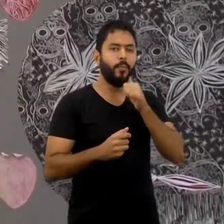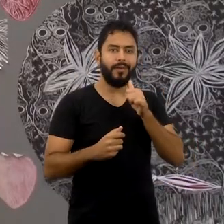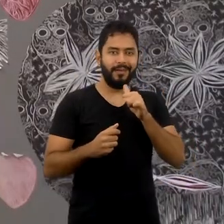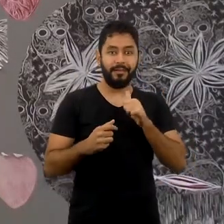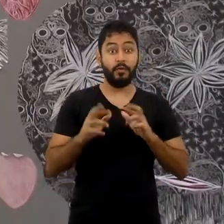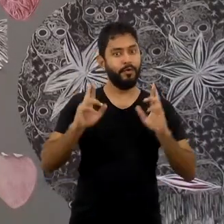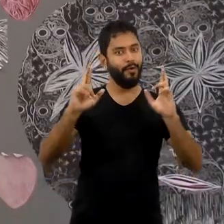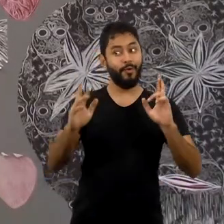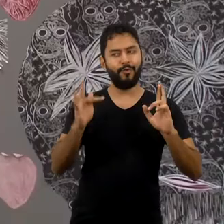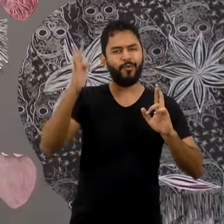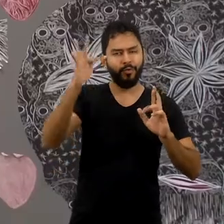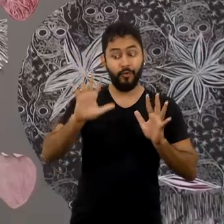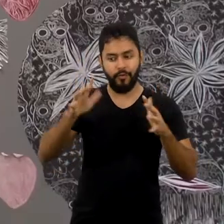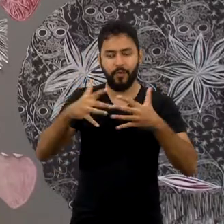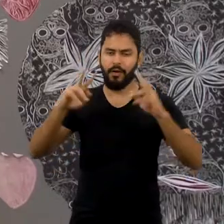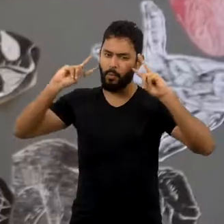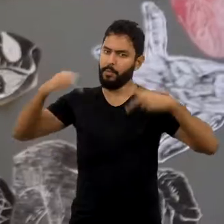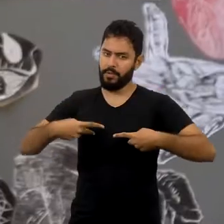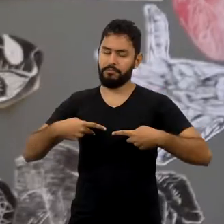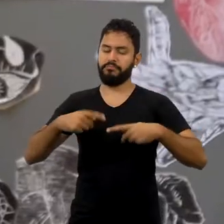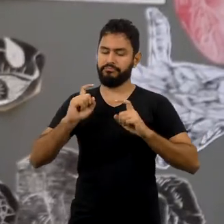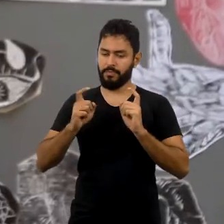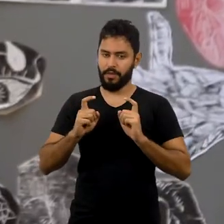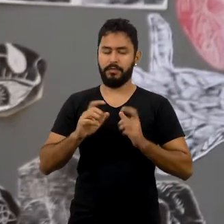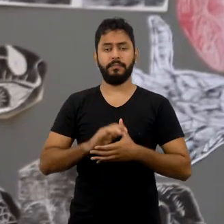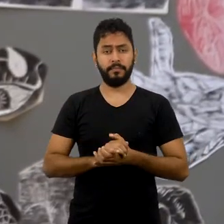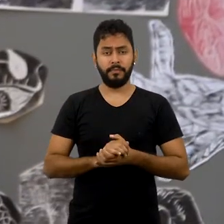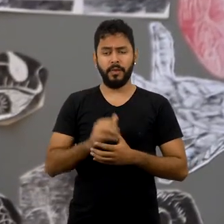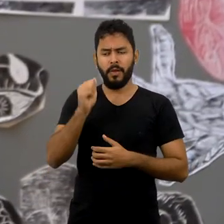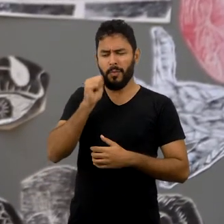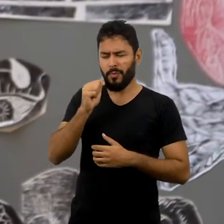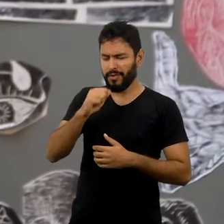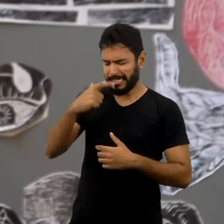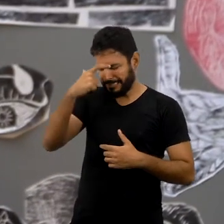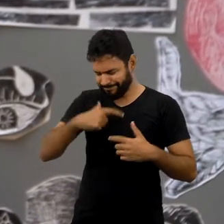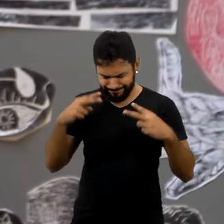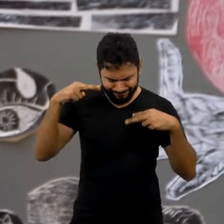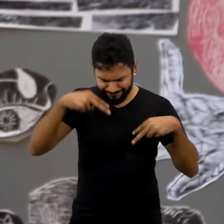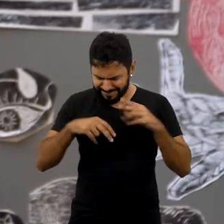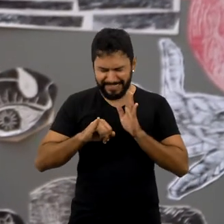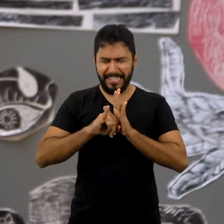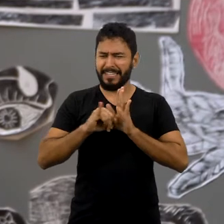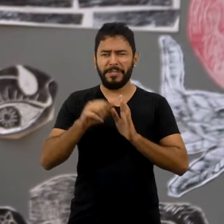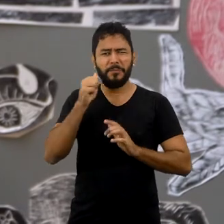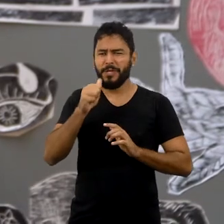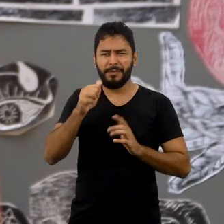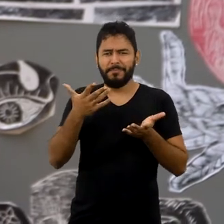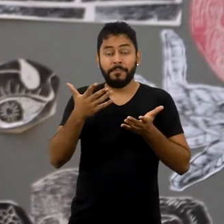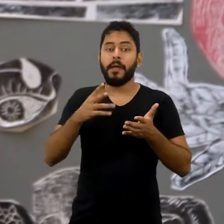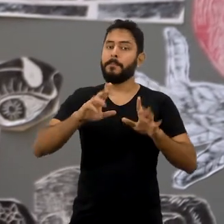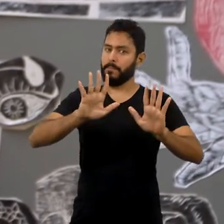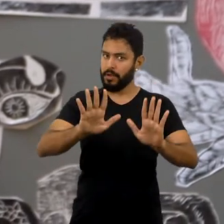seja tão importante, seja uma discussão sobre pessoas. Quando se fala em mulher, eu não me identifico totalmente com esse gênero mulher. Quando eu digo que não me identifico com o